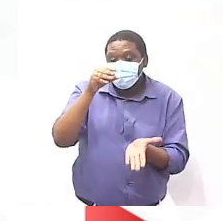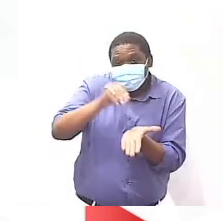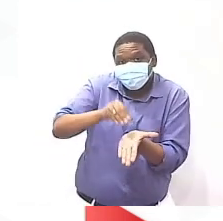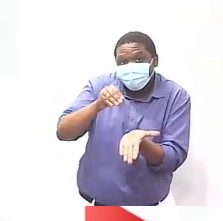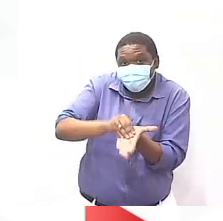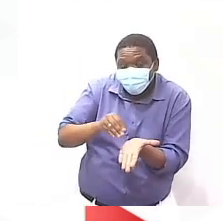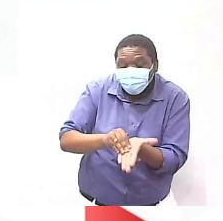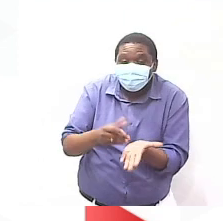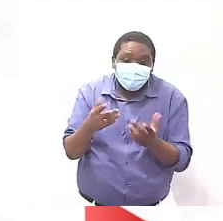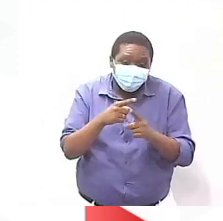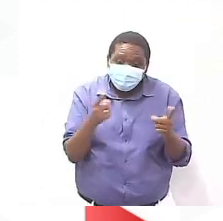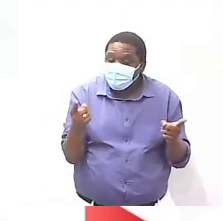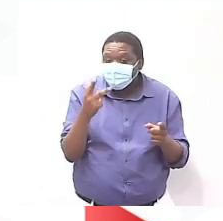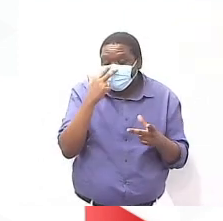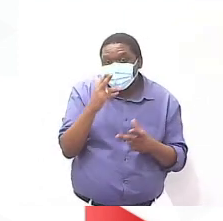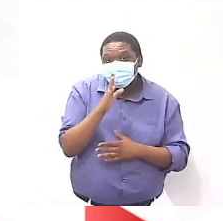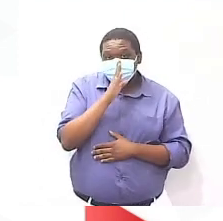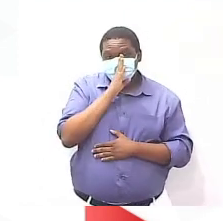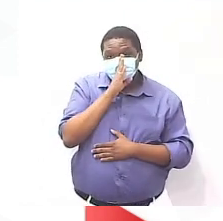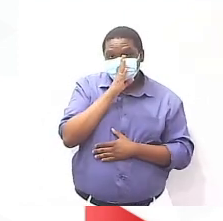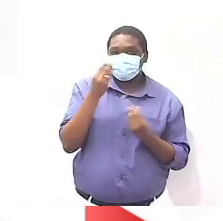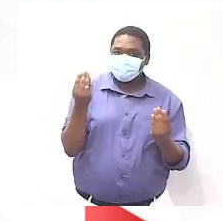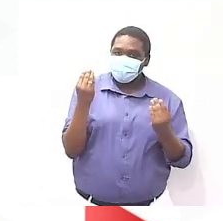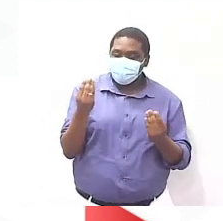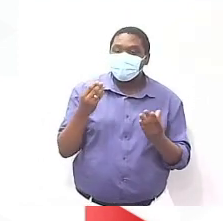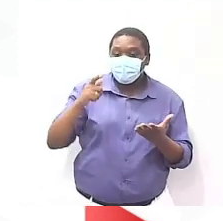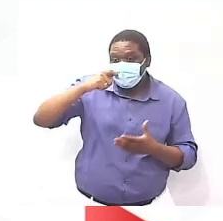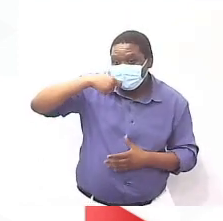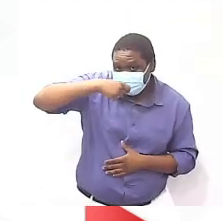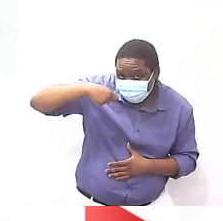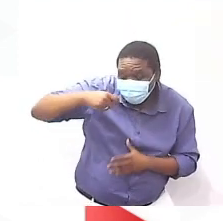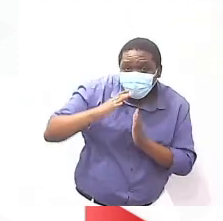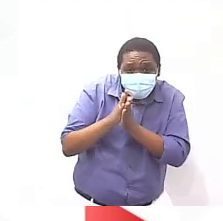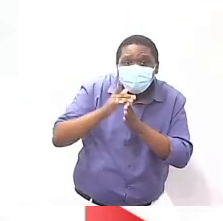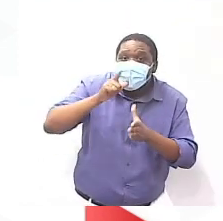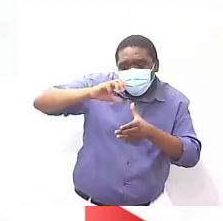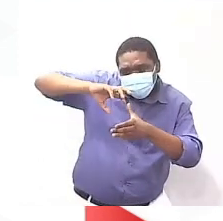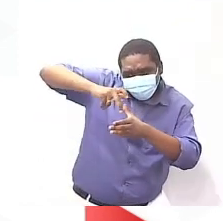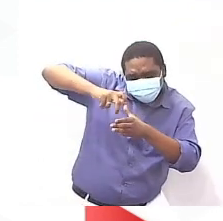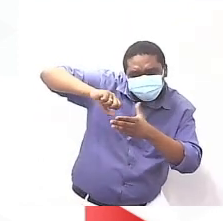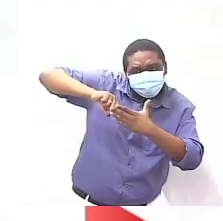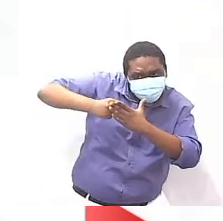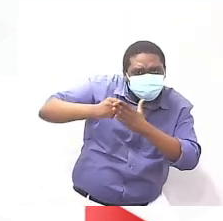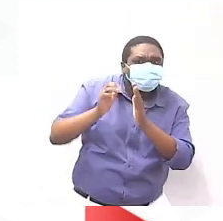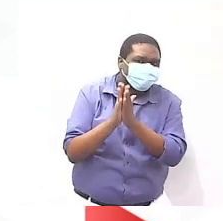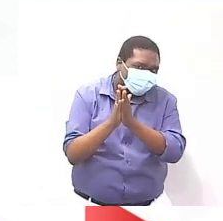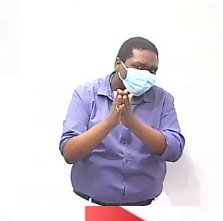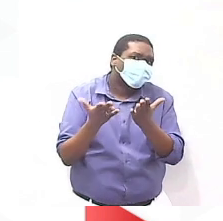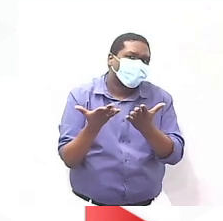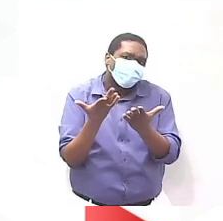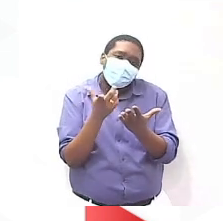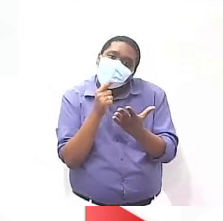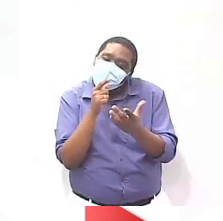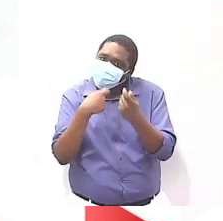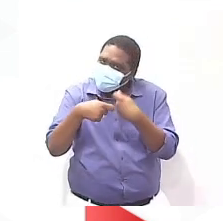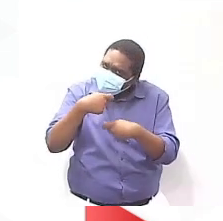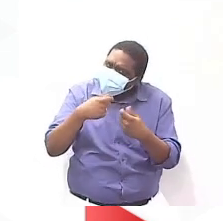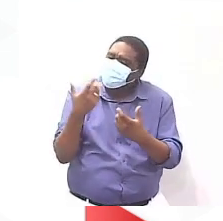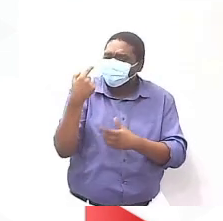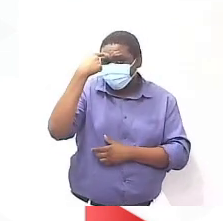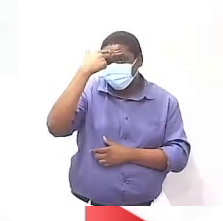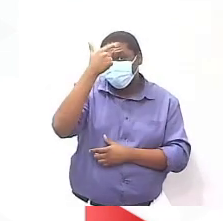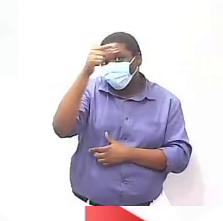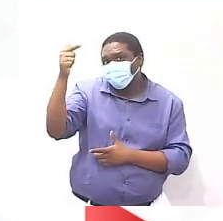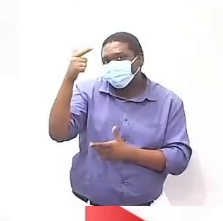mas não faz sua parte. Ou seja, vai escovar teus dentes? Desliga a água, por favor, economiza, pensa nos